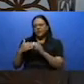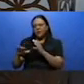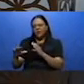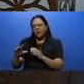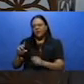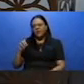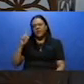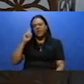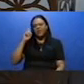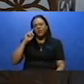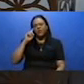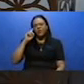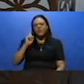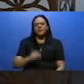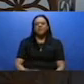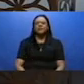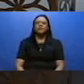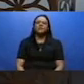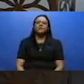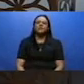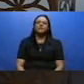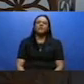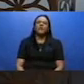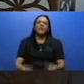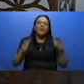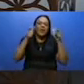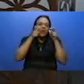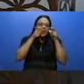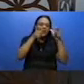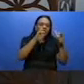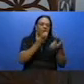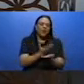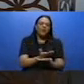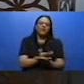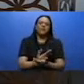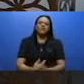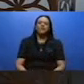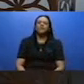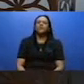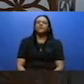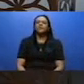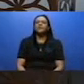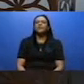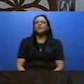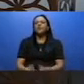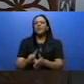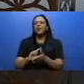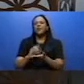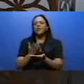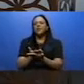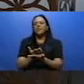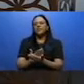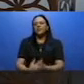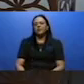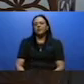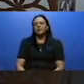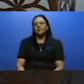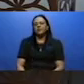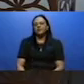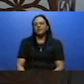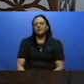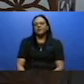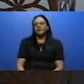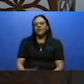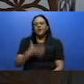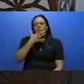dúvida com o professor, mas assiste a videoaula antes de fazer a atividade, certo? Os pais e os